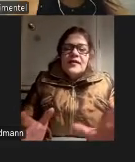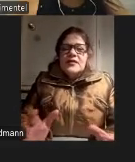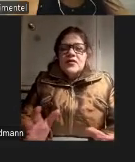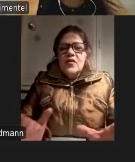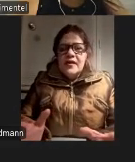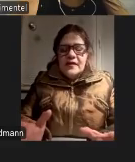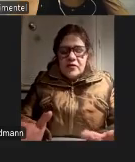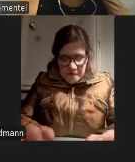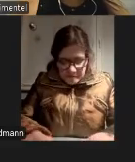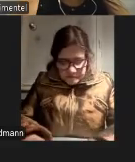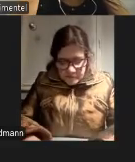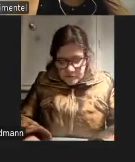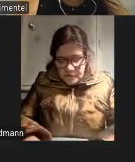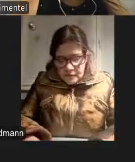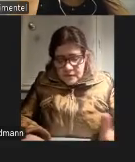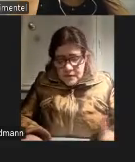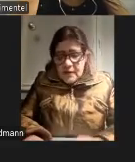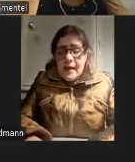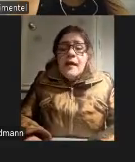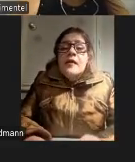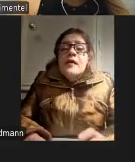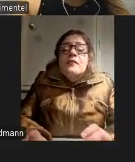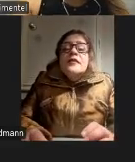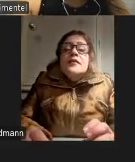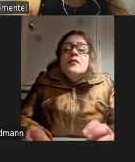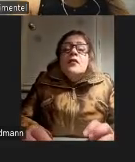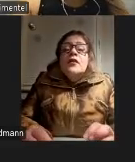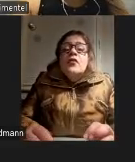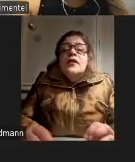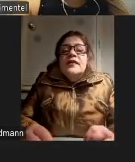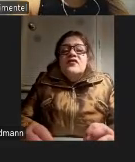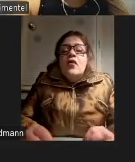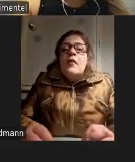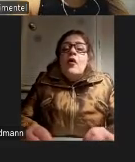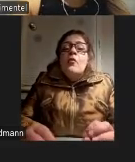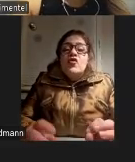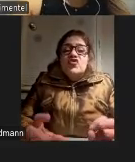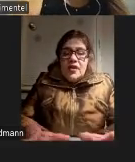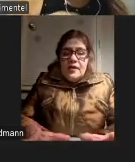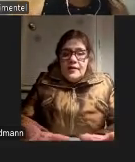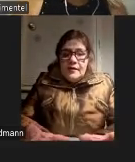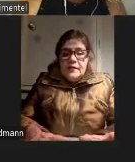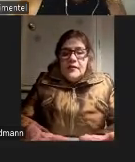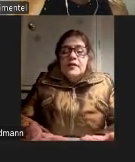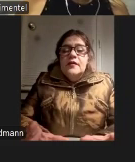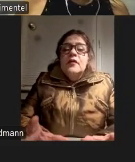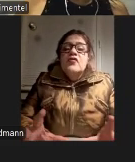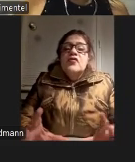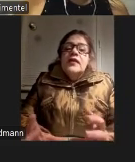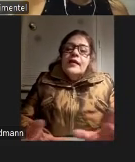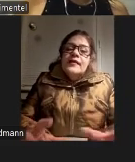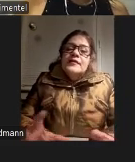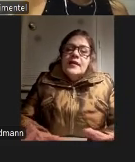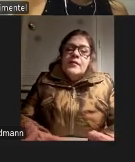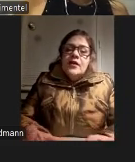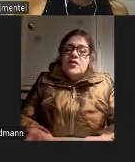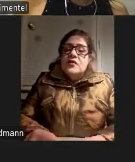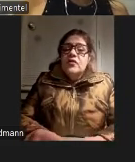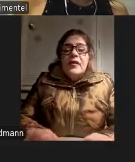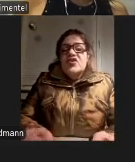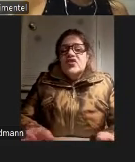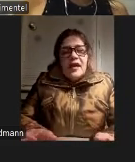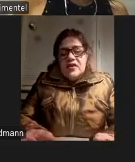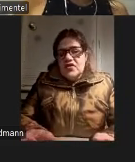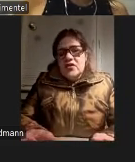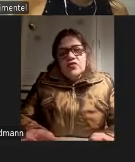menos nariz e orelhas. Tá, mas se eu não encolher de forma homogênea, então eu vou ter áreas cerebrais que são